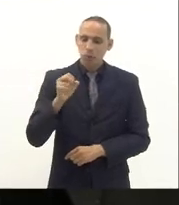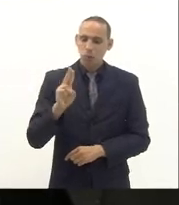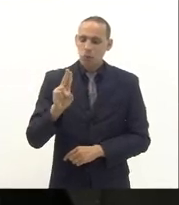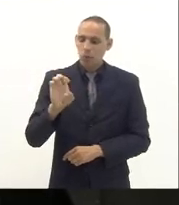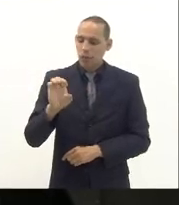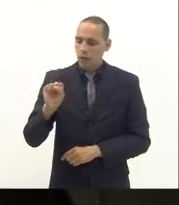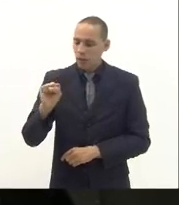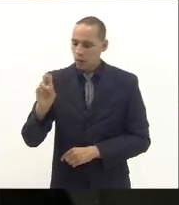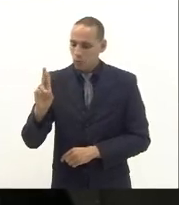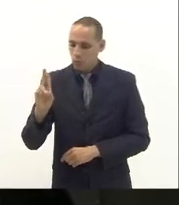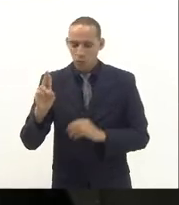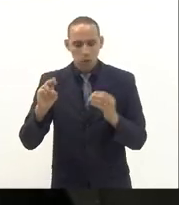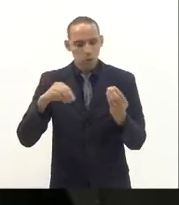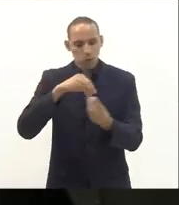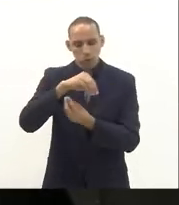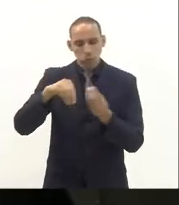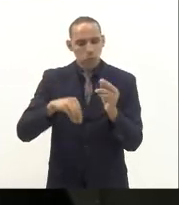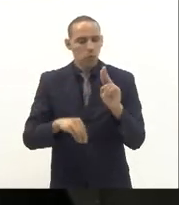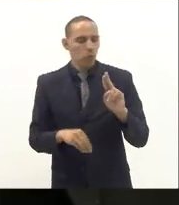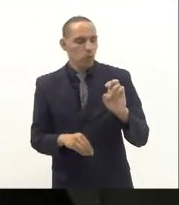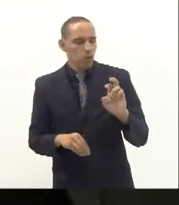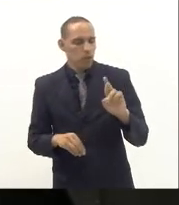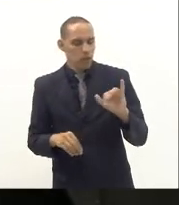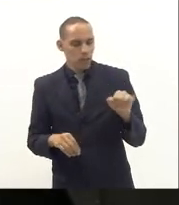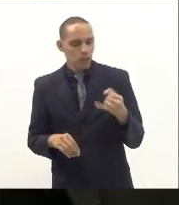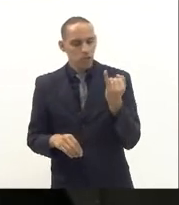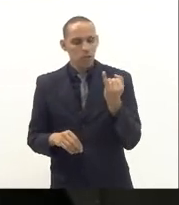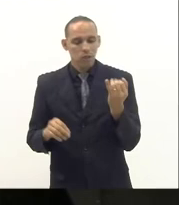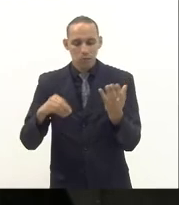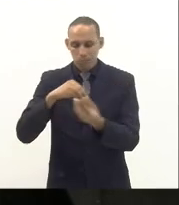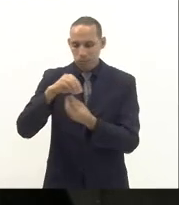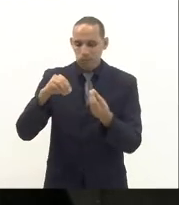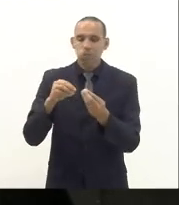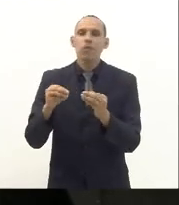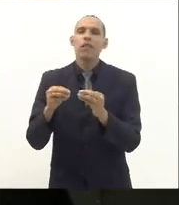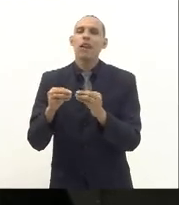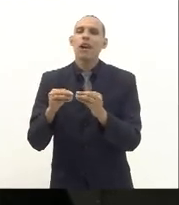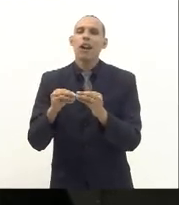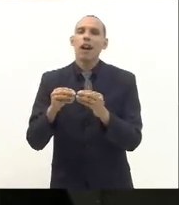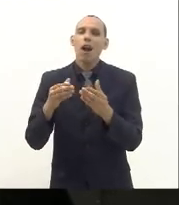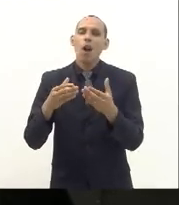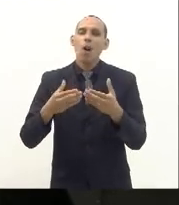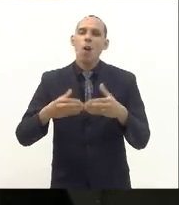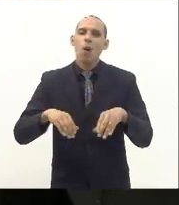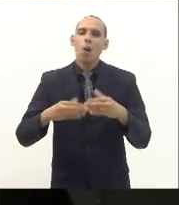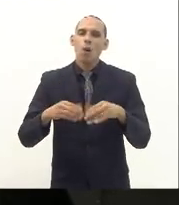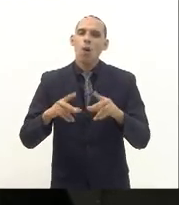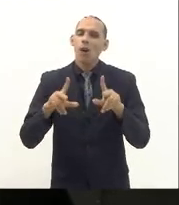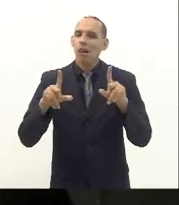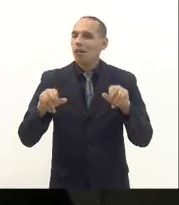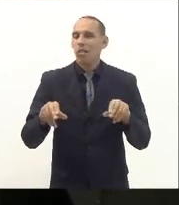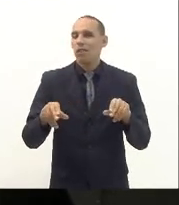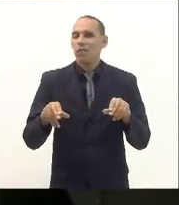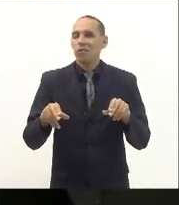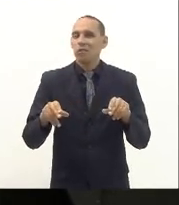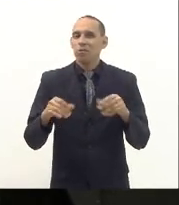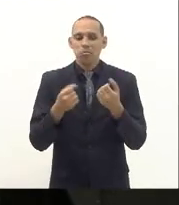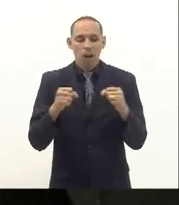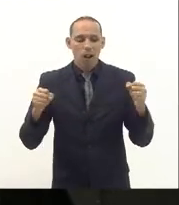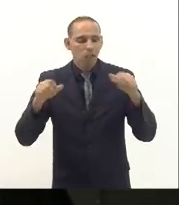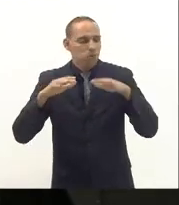a UERJ ao esse passa entrar no concurso da Oeste amplo geral e irrestrito